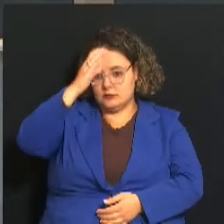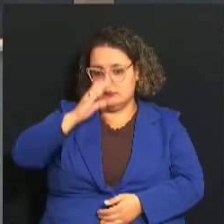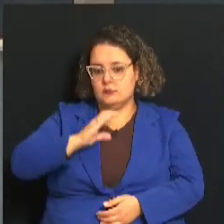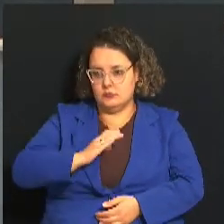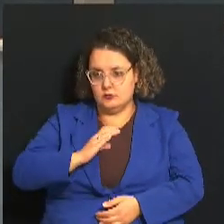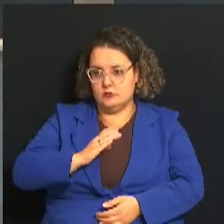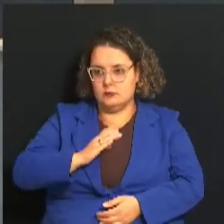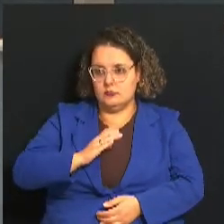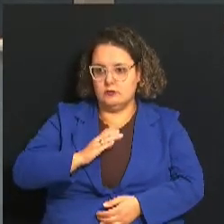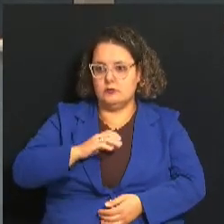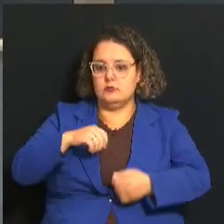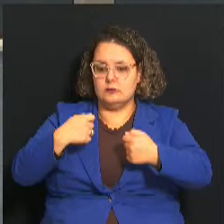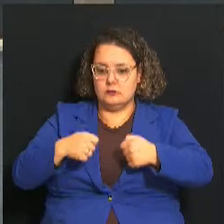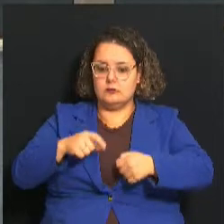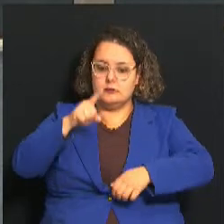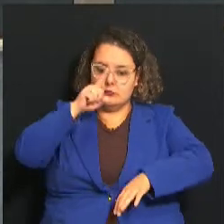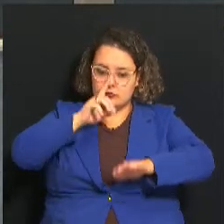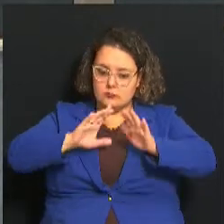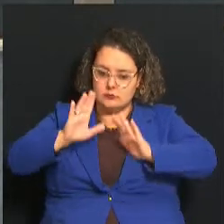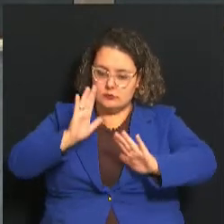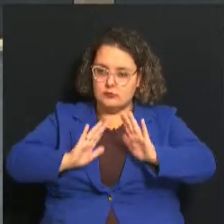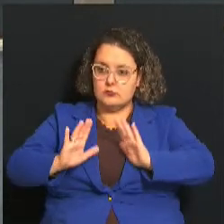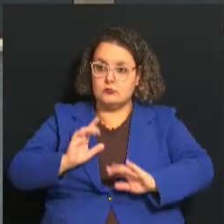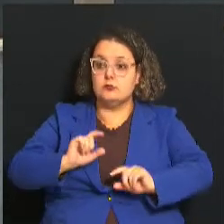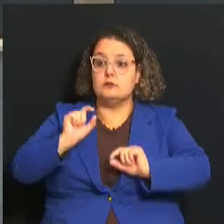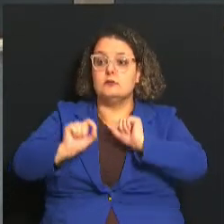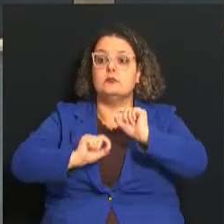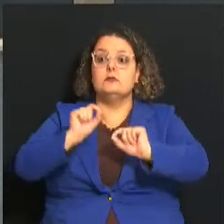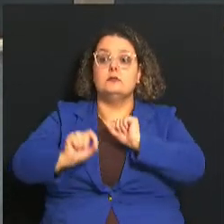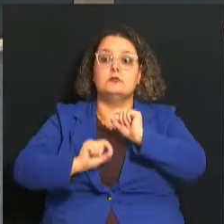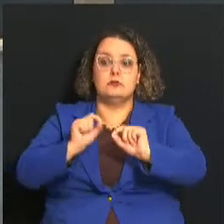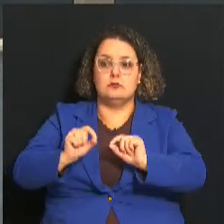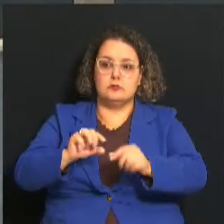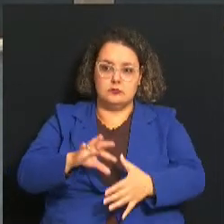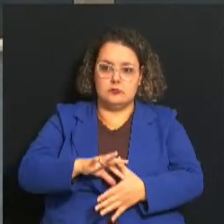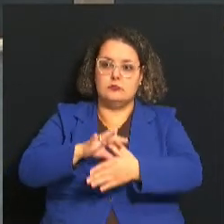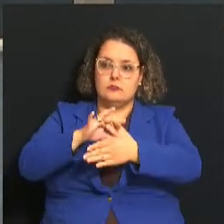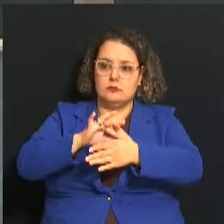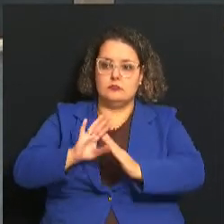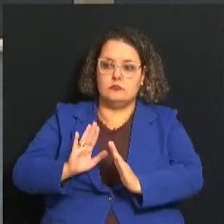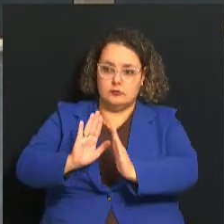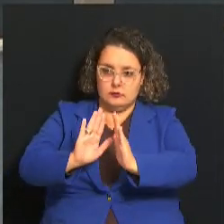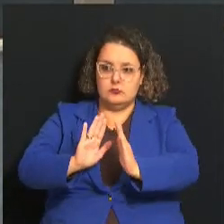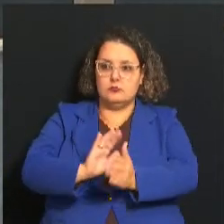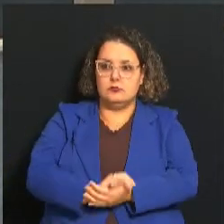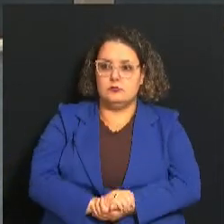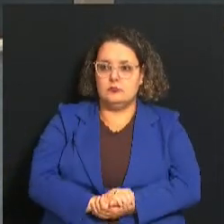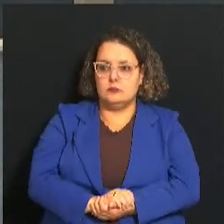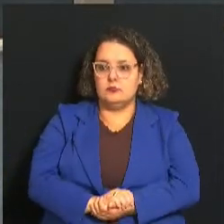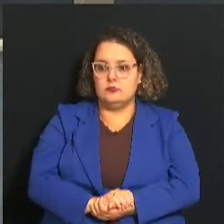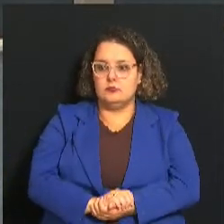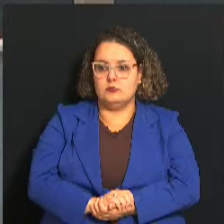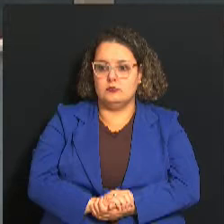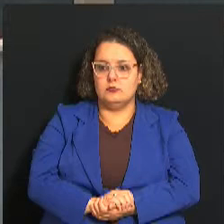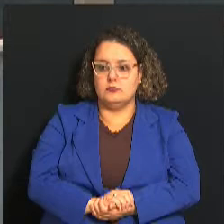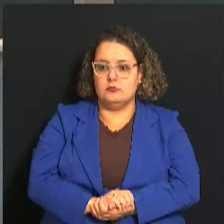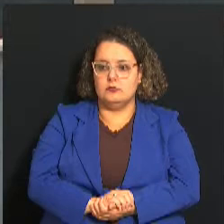tomar muito cuidado em quem serão os líderes dessa frente. Eles devem ter